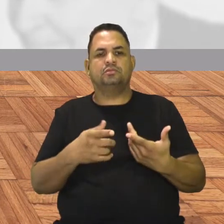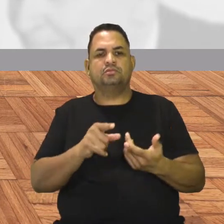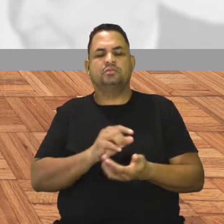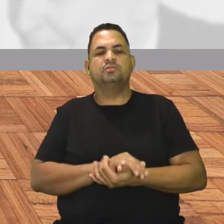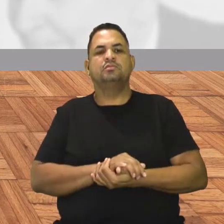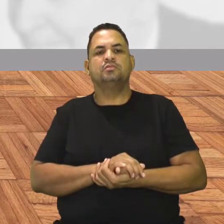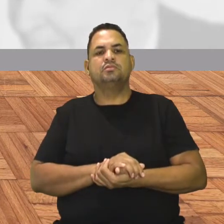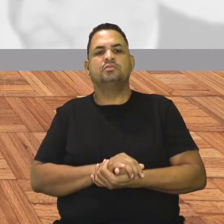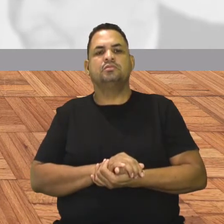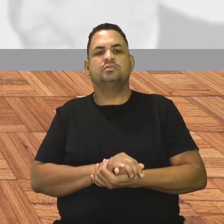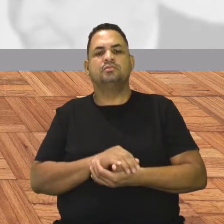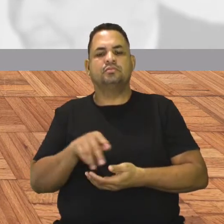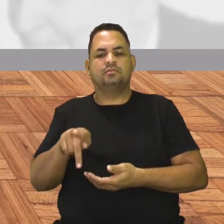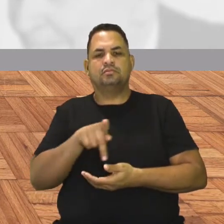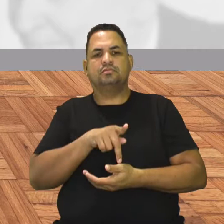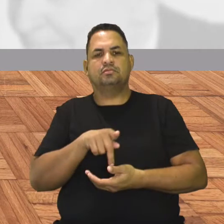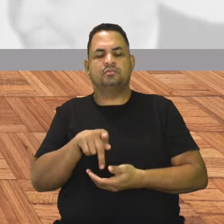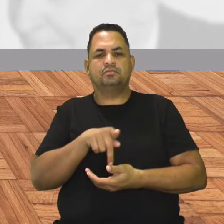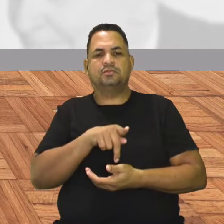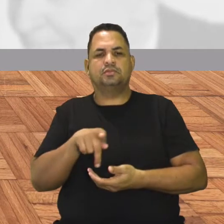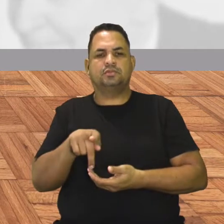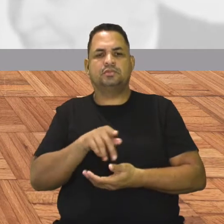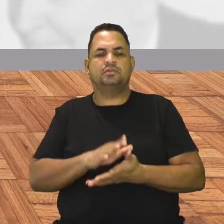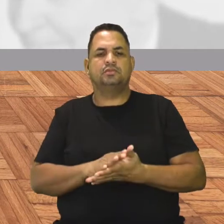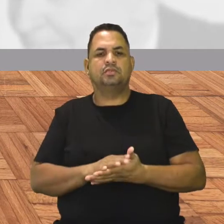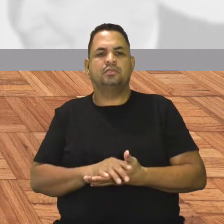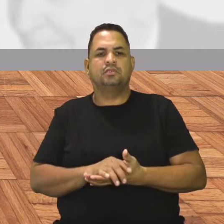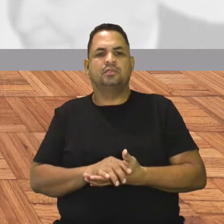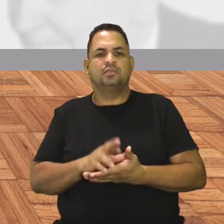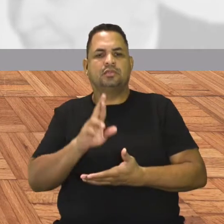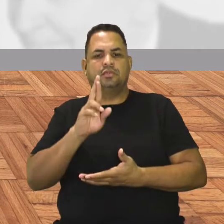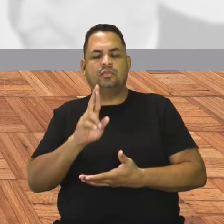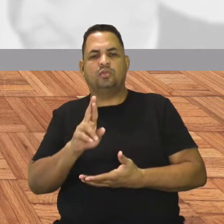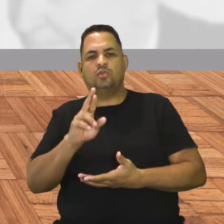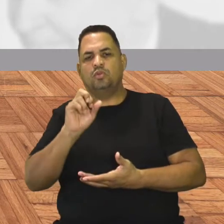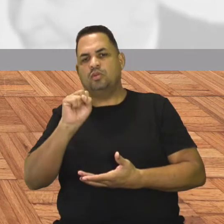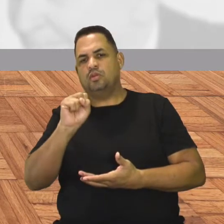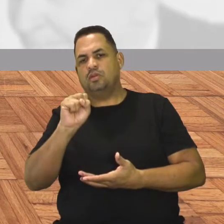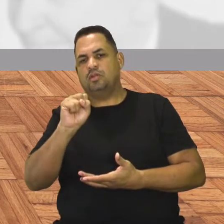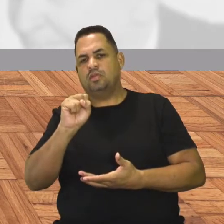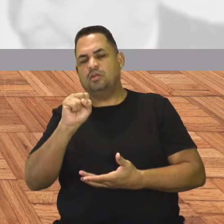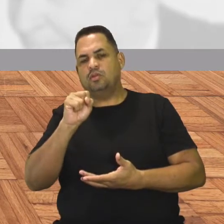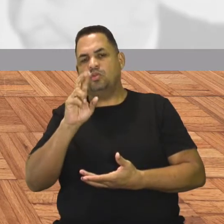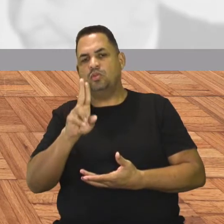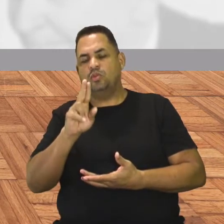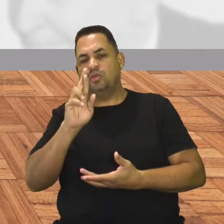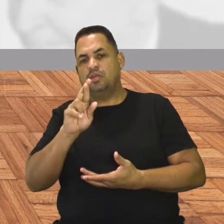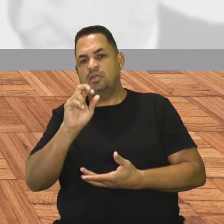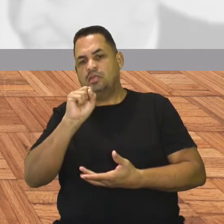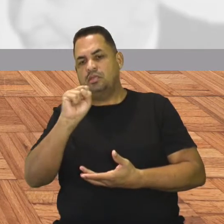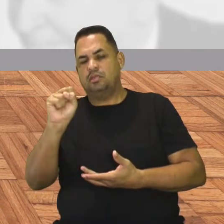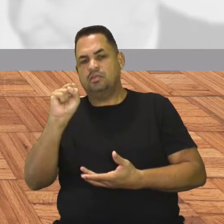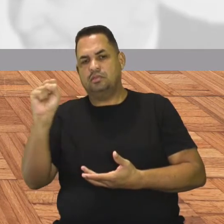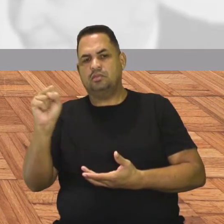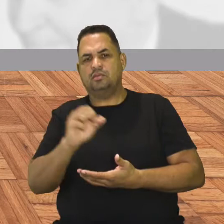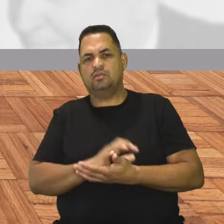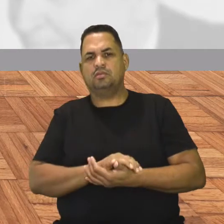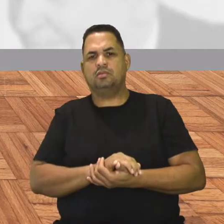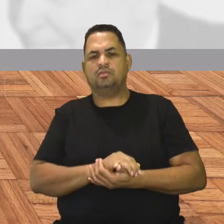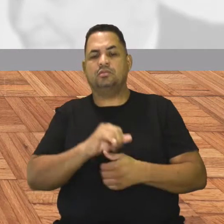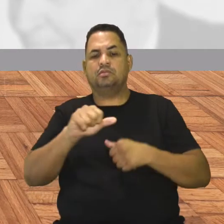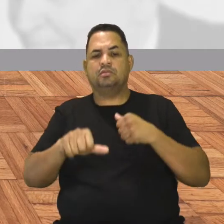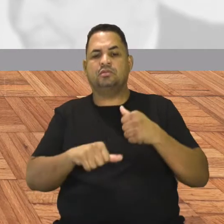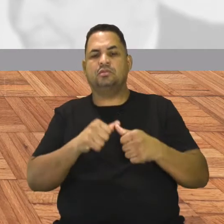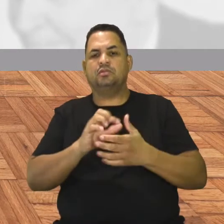do presidente norte-americano com o presidente da União Soviética, que depois vai se tornar a Rússia,